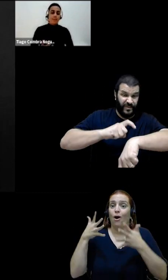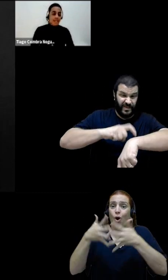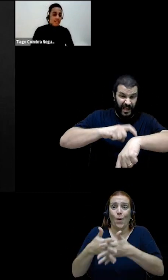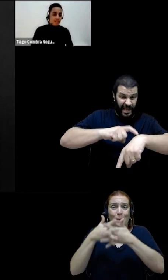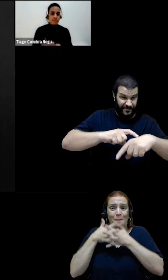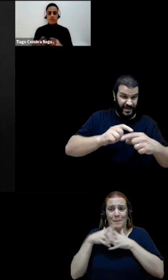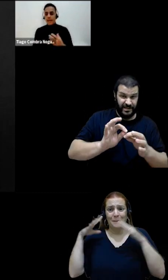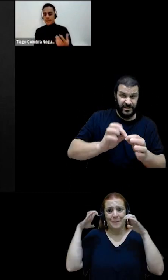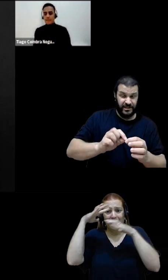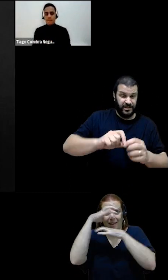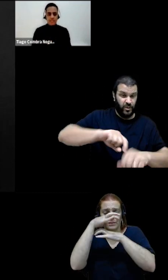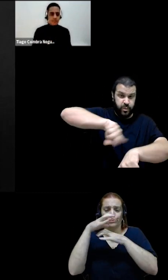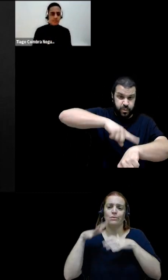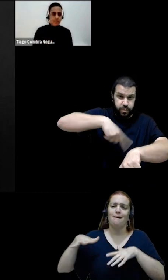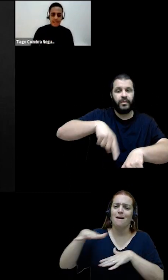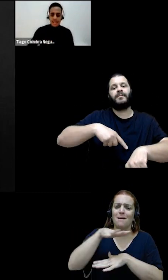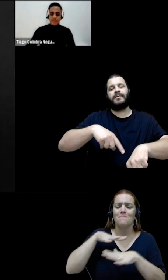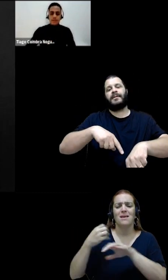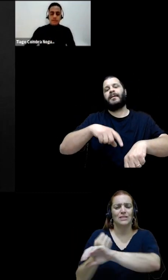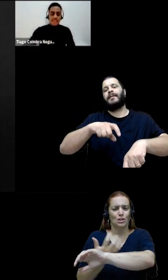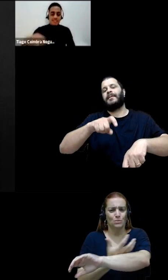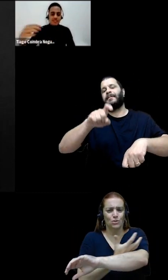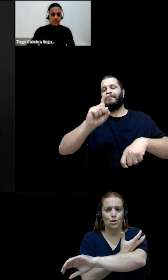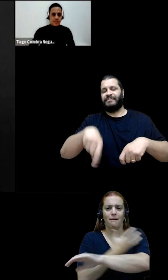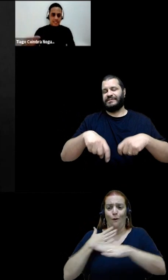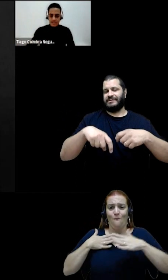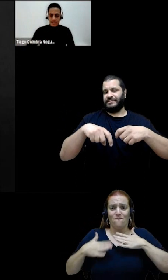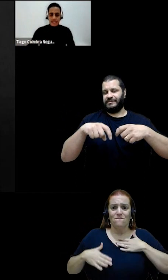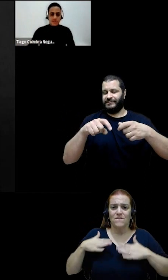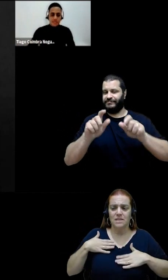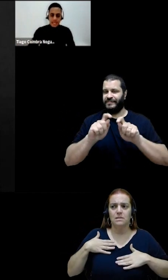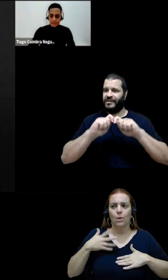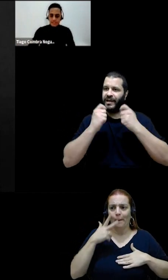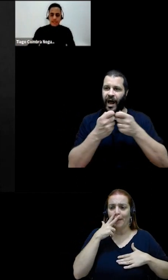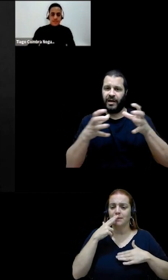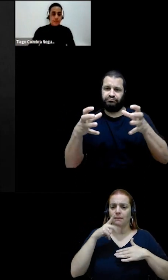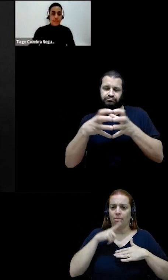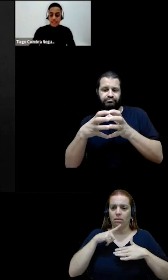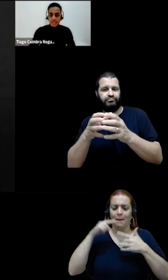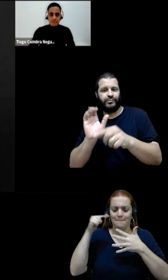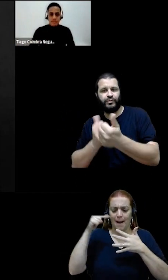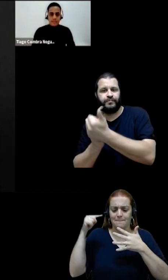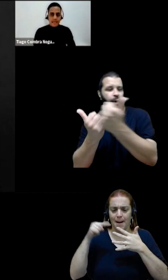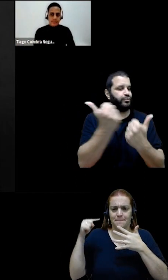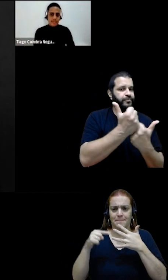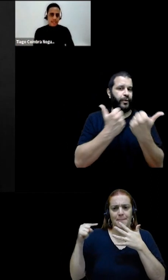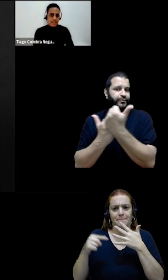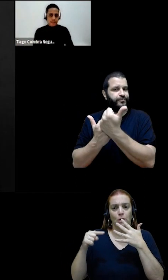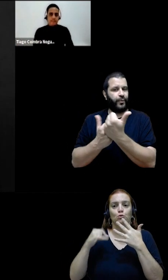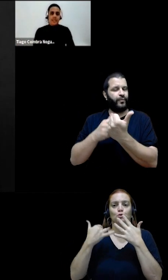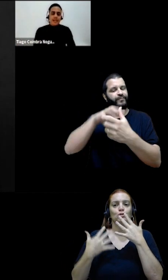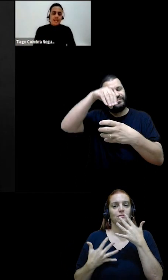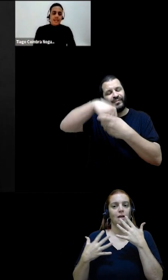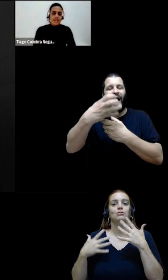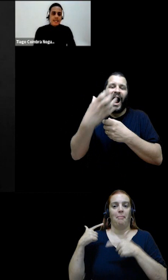o ambiente emocional e físico complexo, então vai exigindo cada vez mais que os intérpretes se organizem para um trabalho em